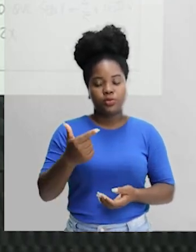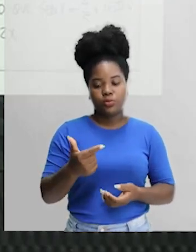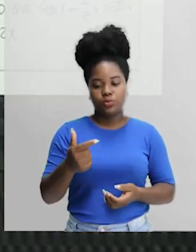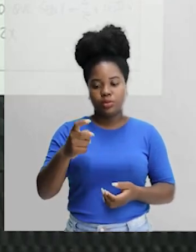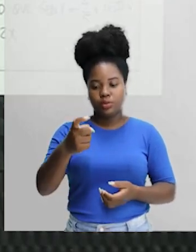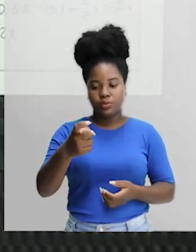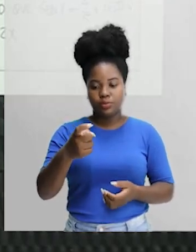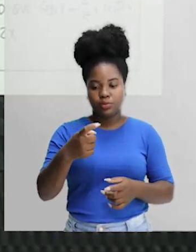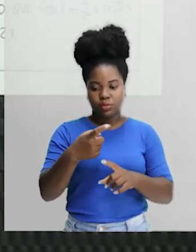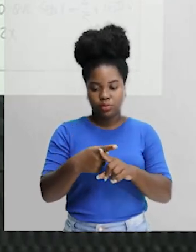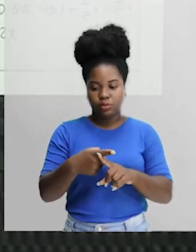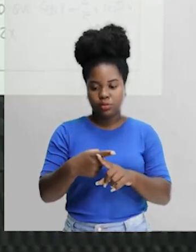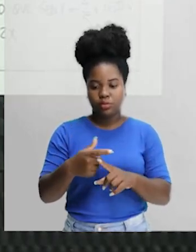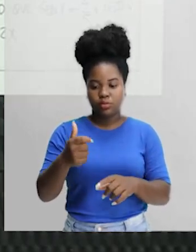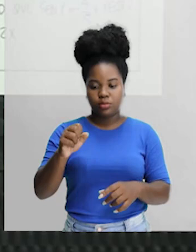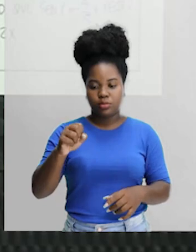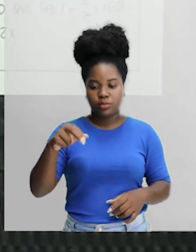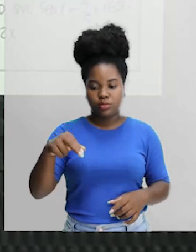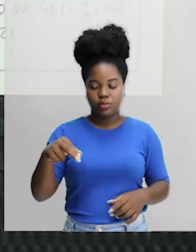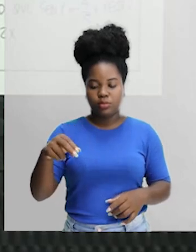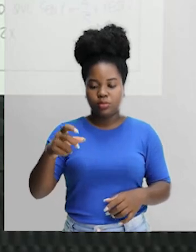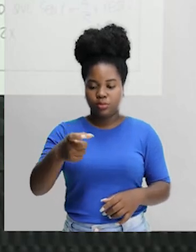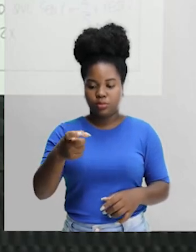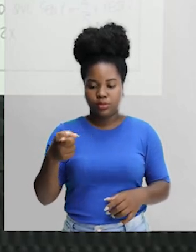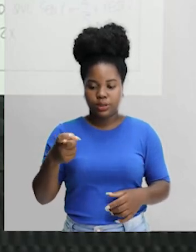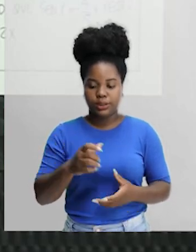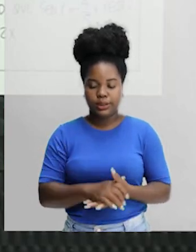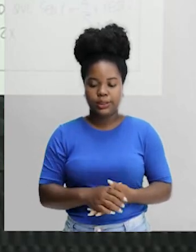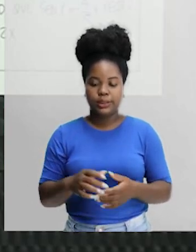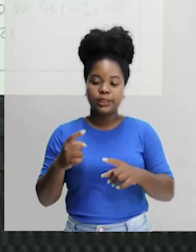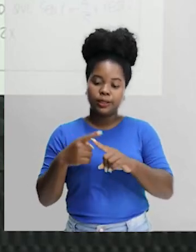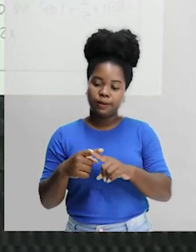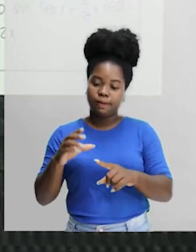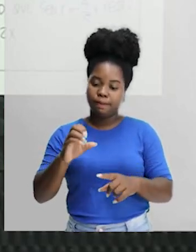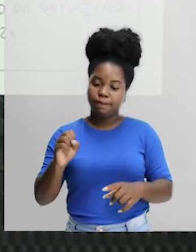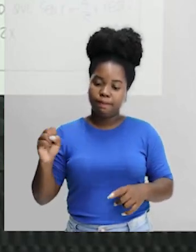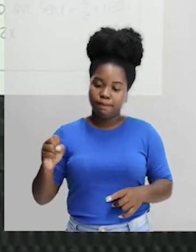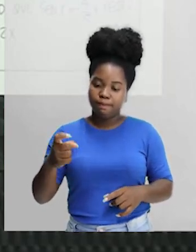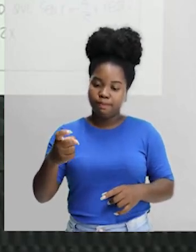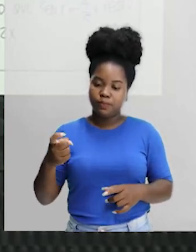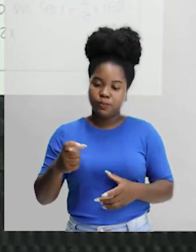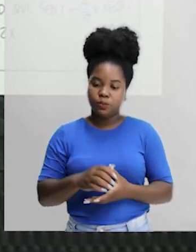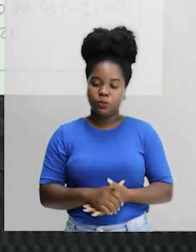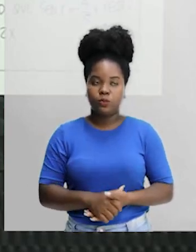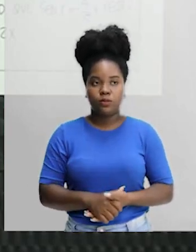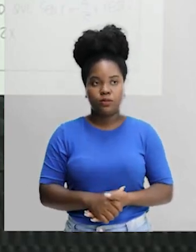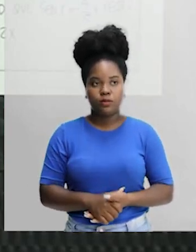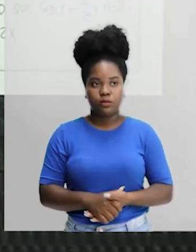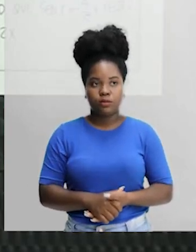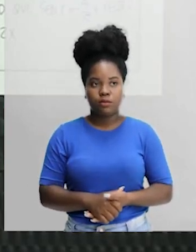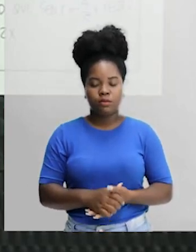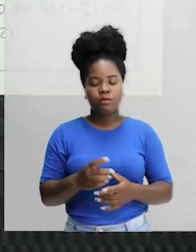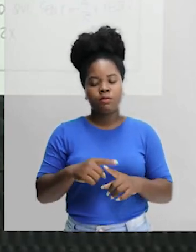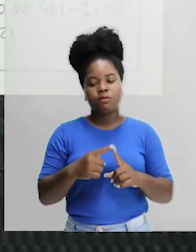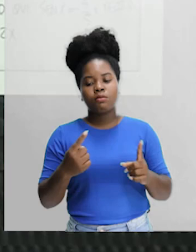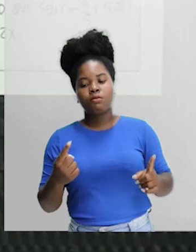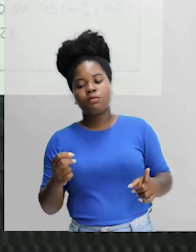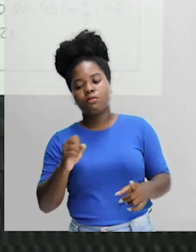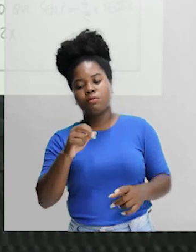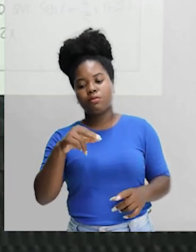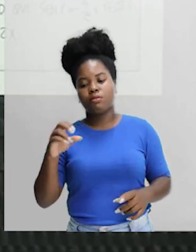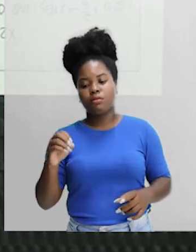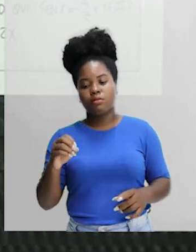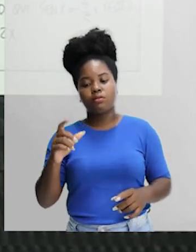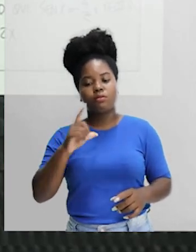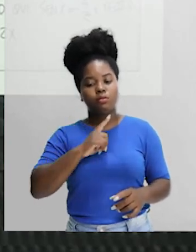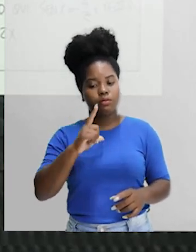vezes o seno de x vezes o cosseno de x. Professor, mas o seno de x